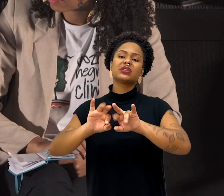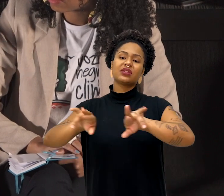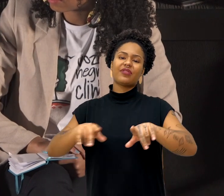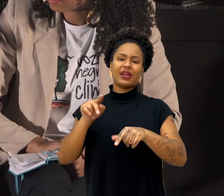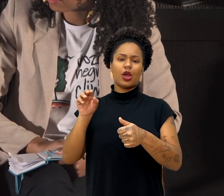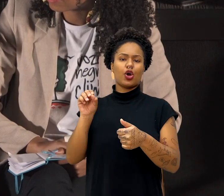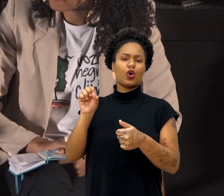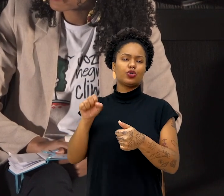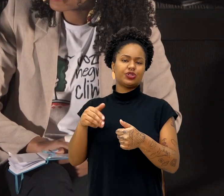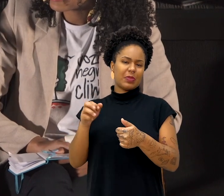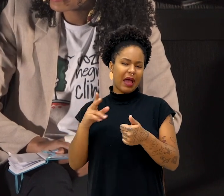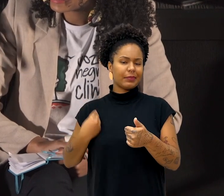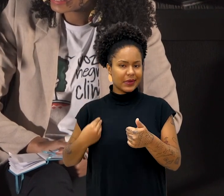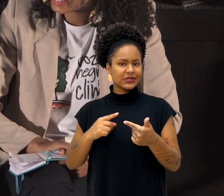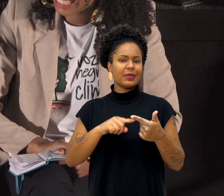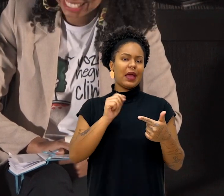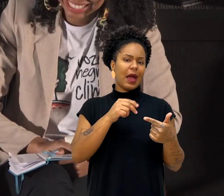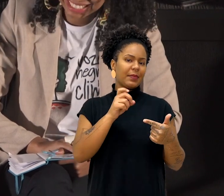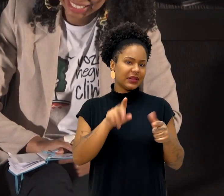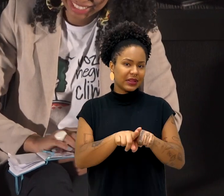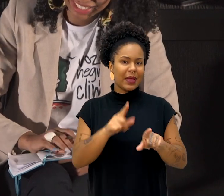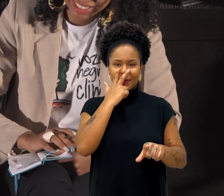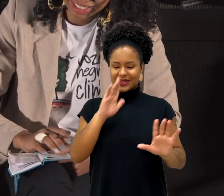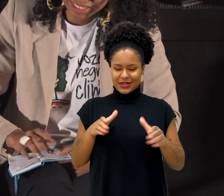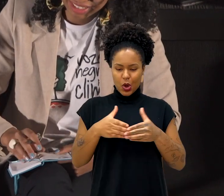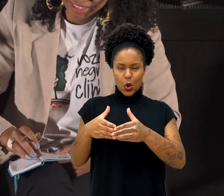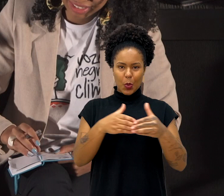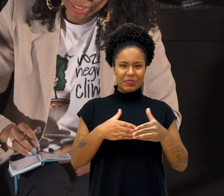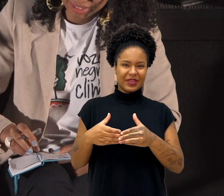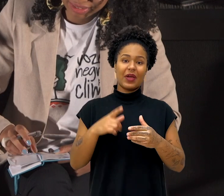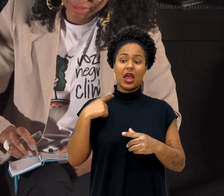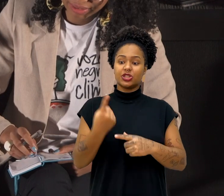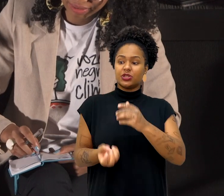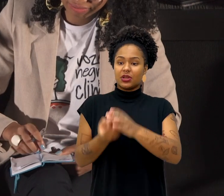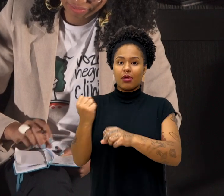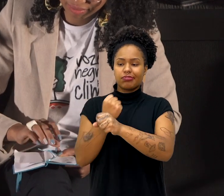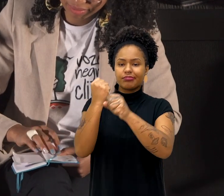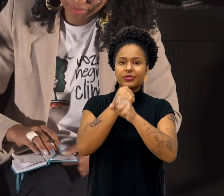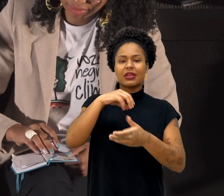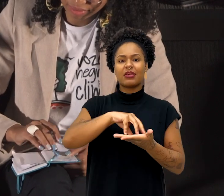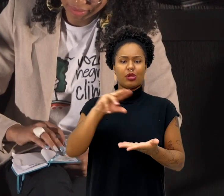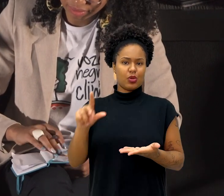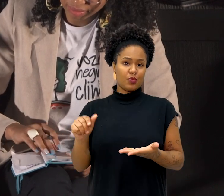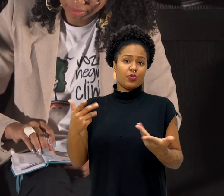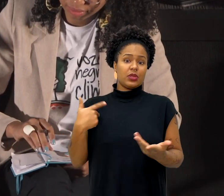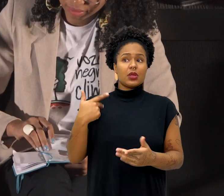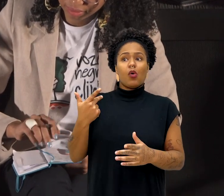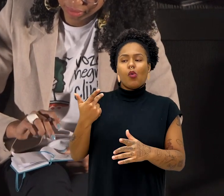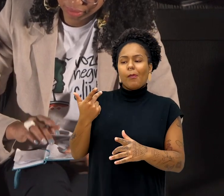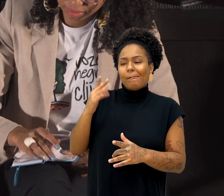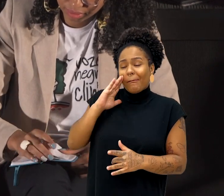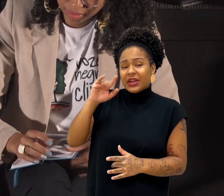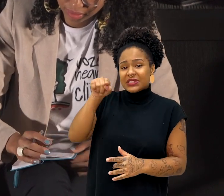parte, a gente está no clubinho aqui, né, gente? Reformando quilombos. Né? Então, priorizar a